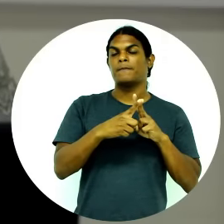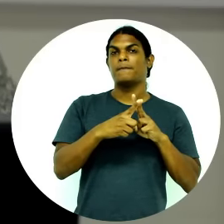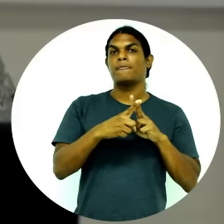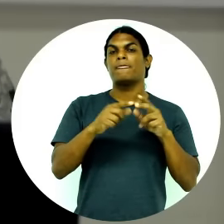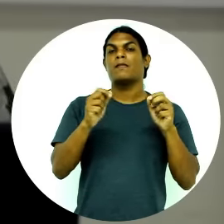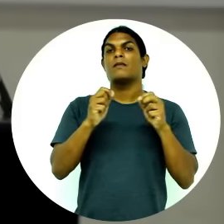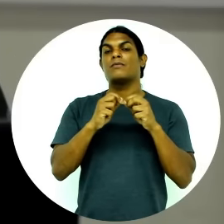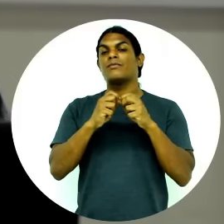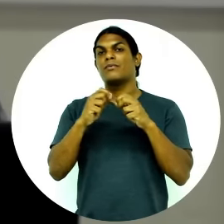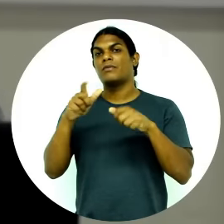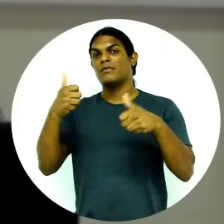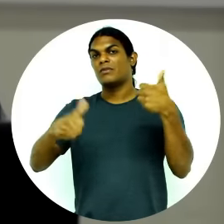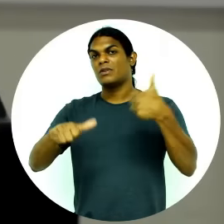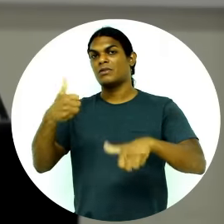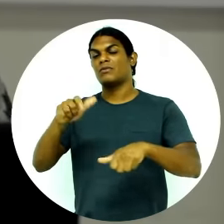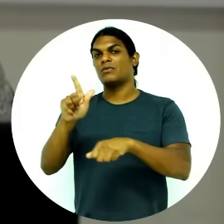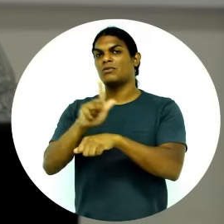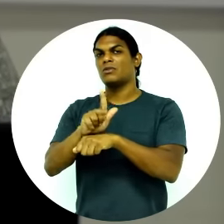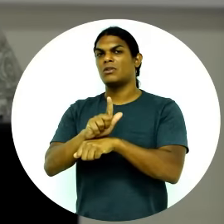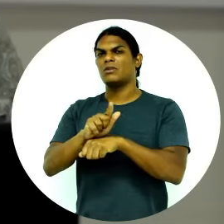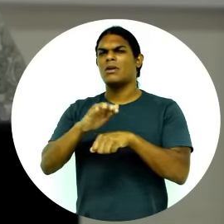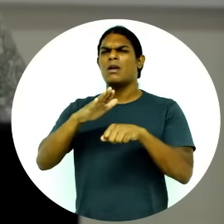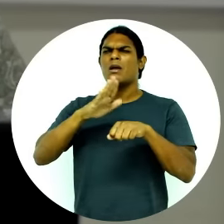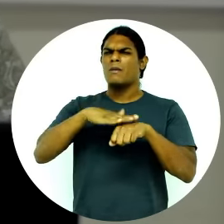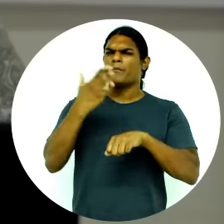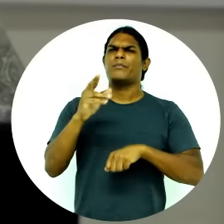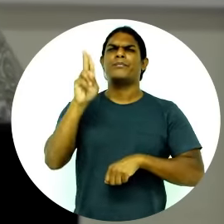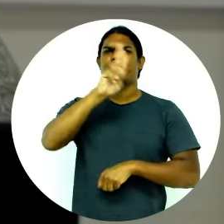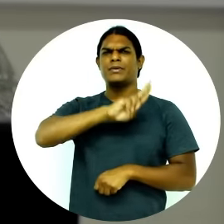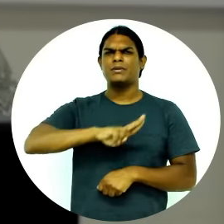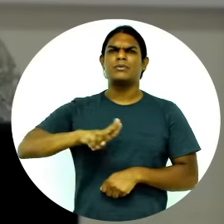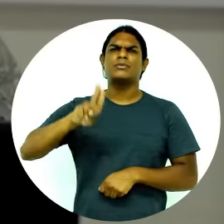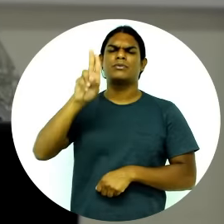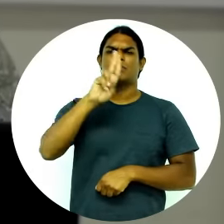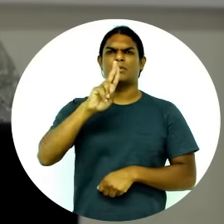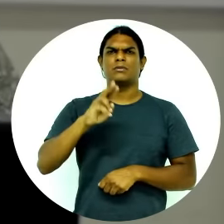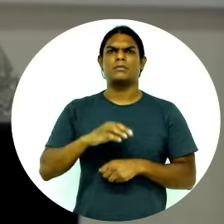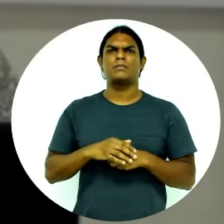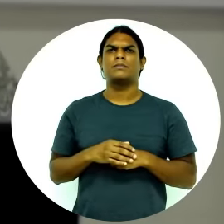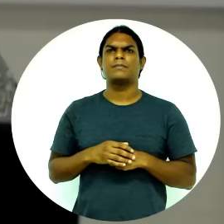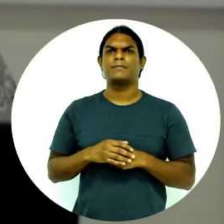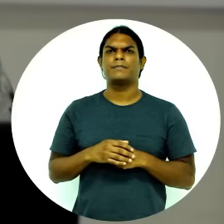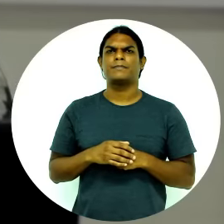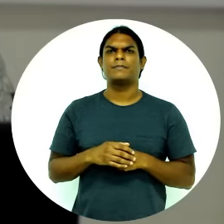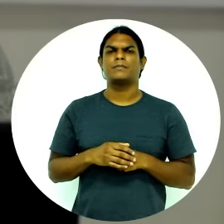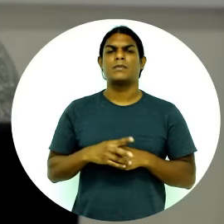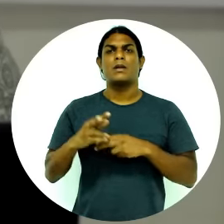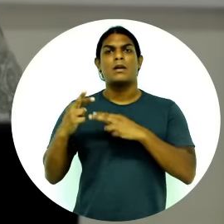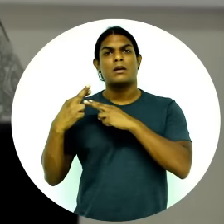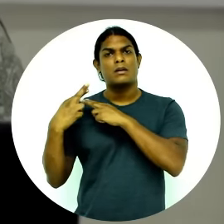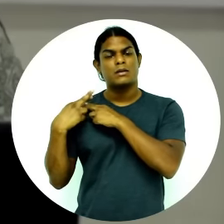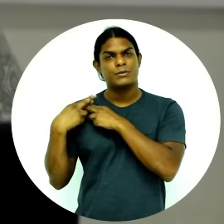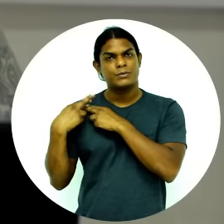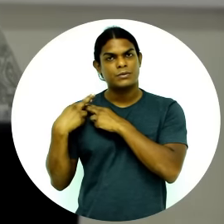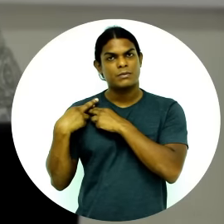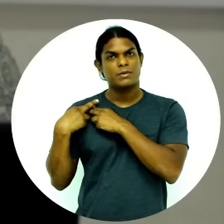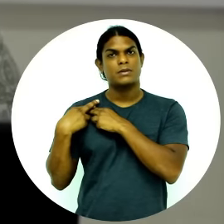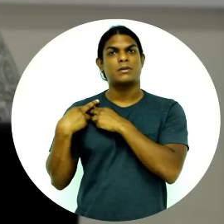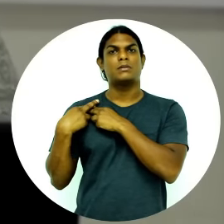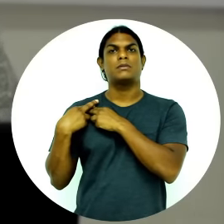Geralmente, após essa autoavaliação feita pela própria pessoa, o seu gestor entra em